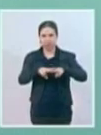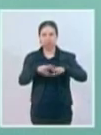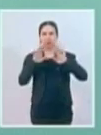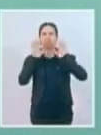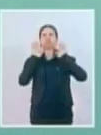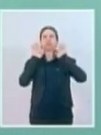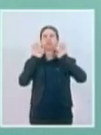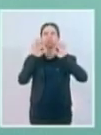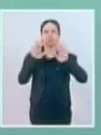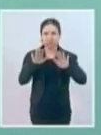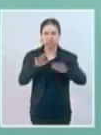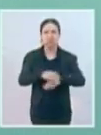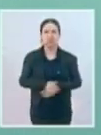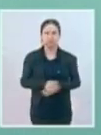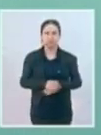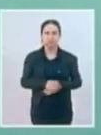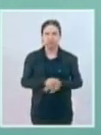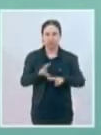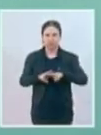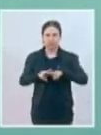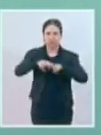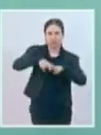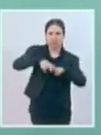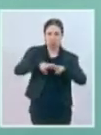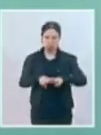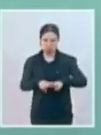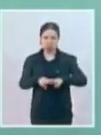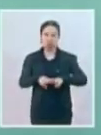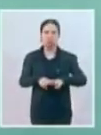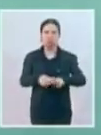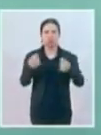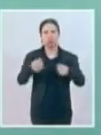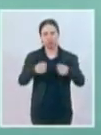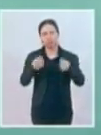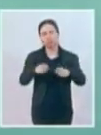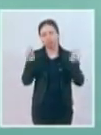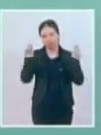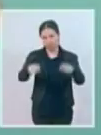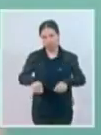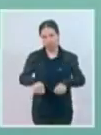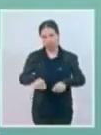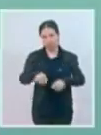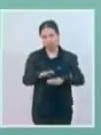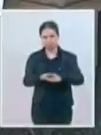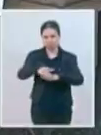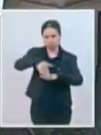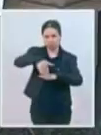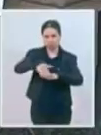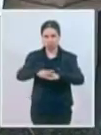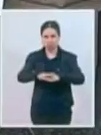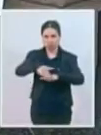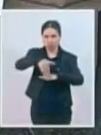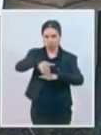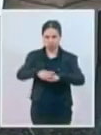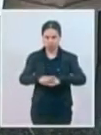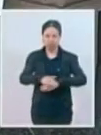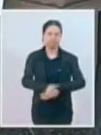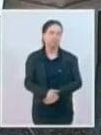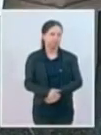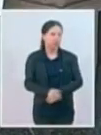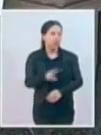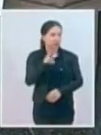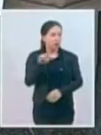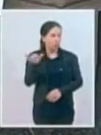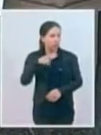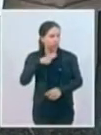mais em pé, ou inclinada, ou até mesmo quase que deitado. E nas UAIs, elas ficam em salas, tem uma